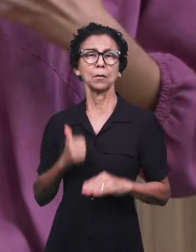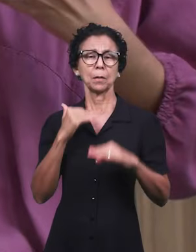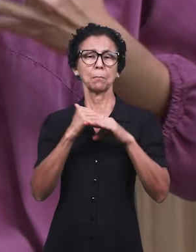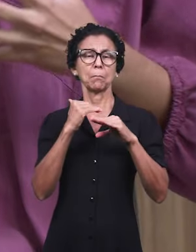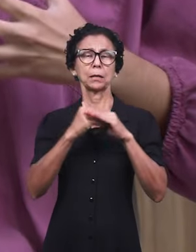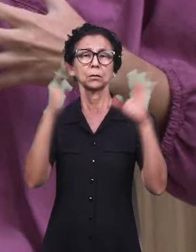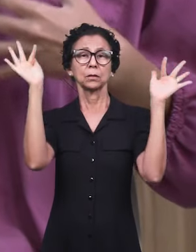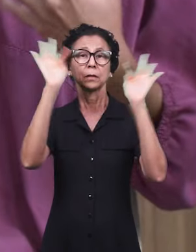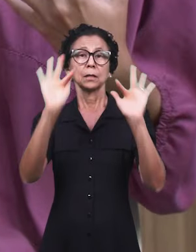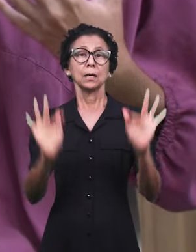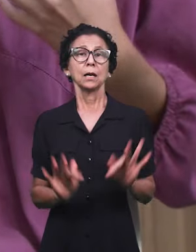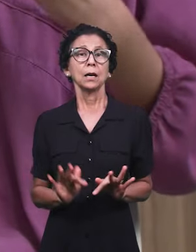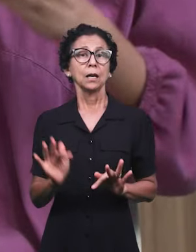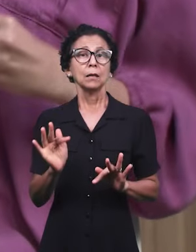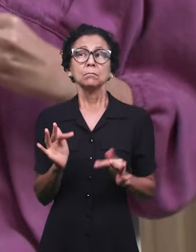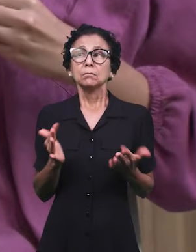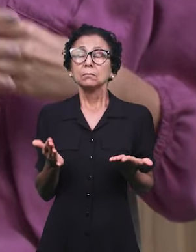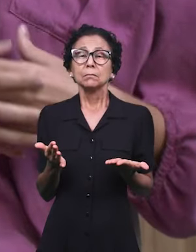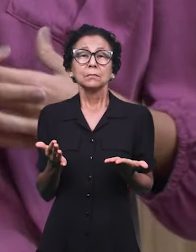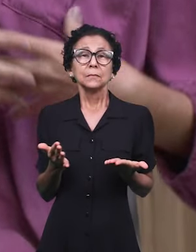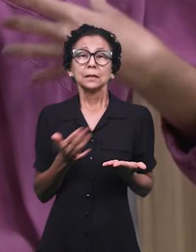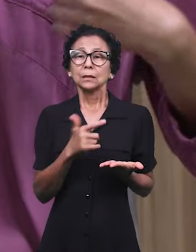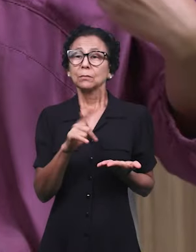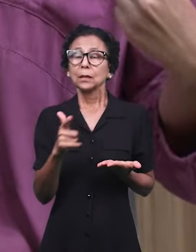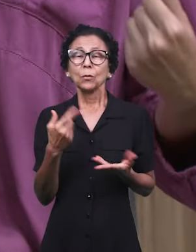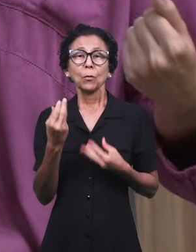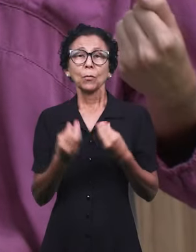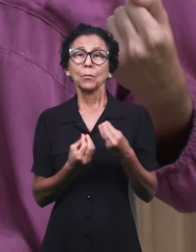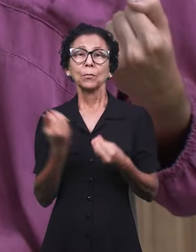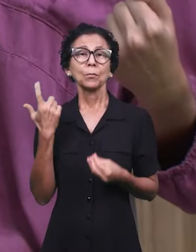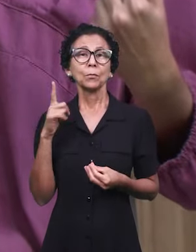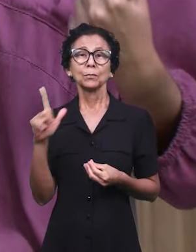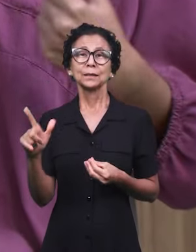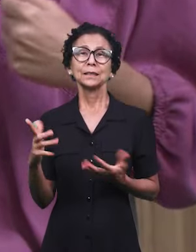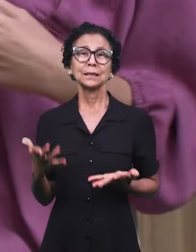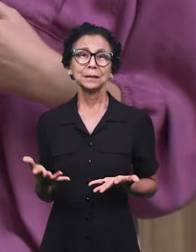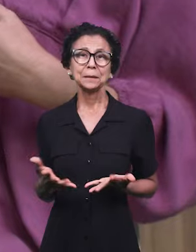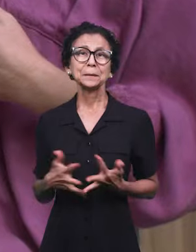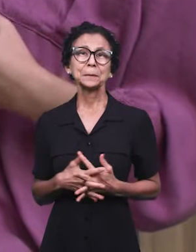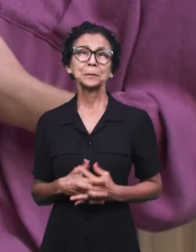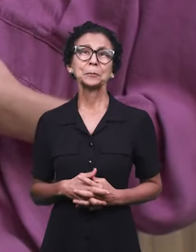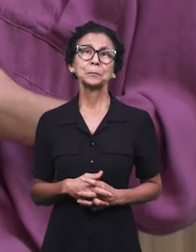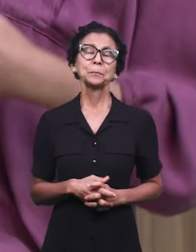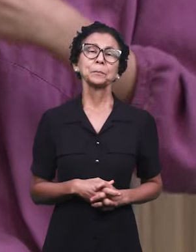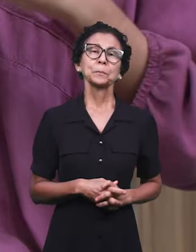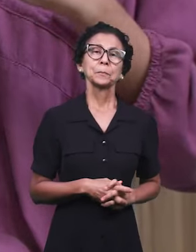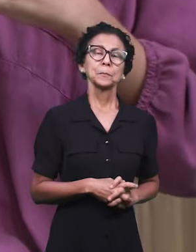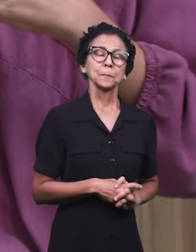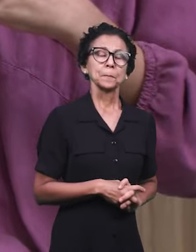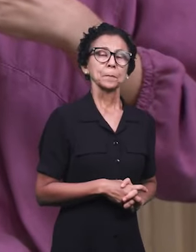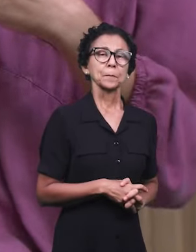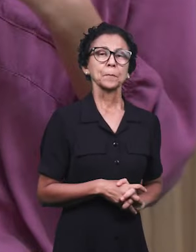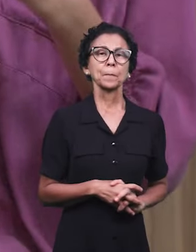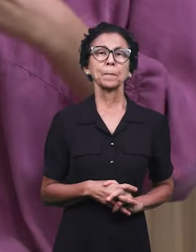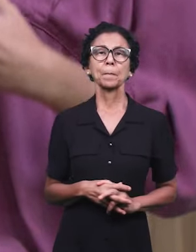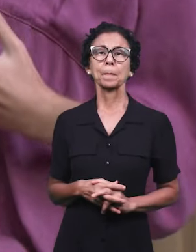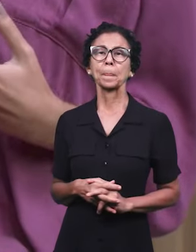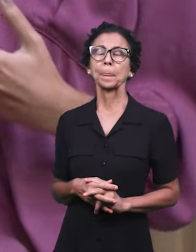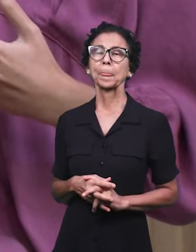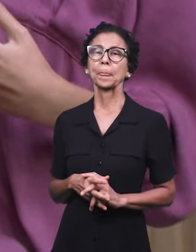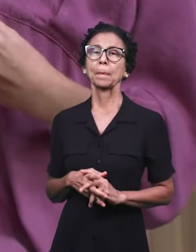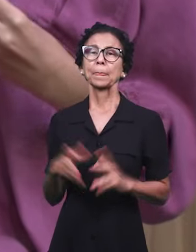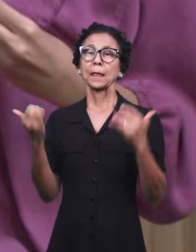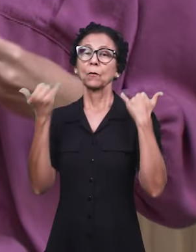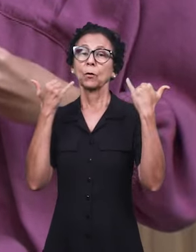vezes são um pouco inalcançáveis, ou então que recorrem mais tempo para a gente alcançar. Então, esse